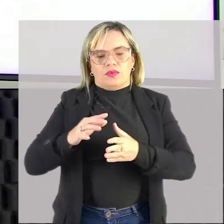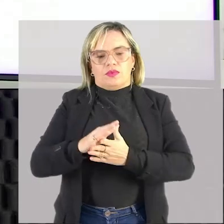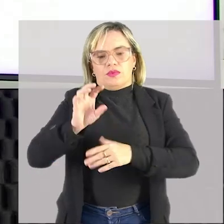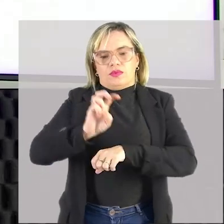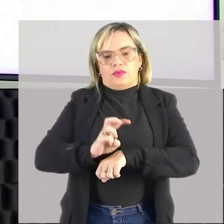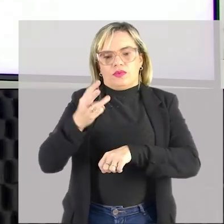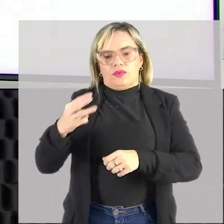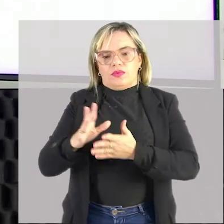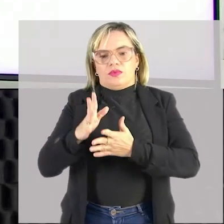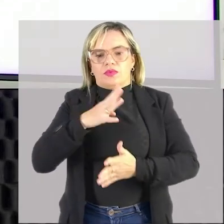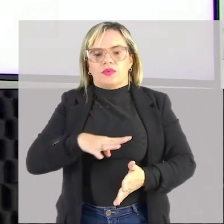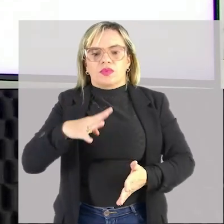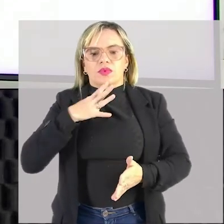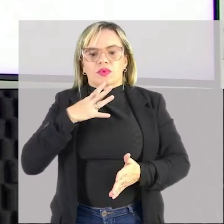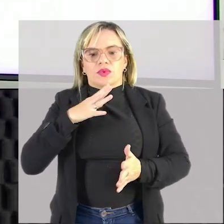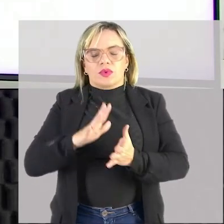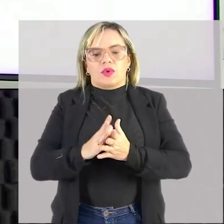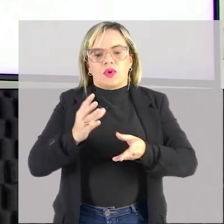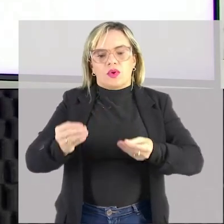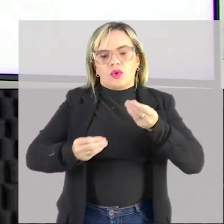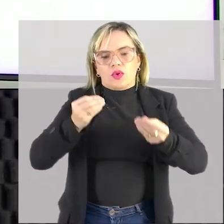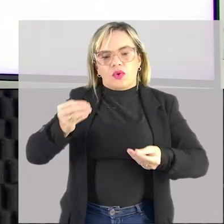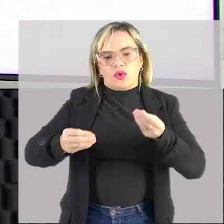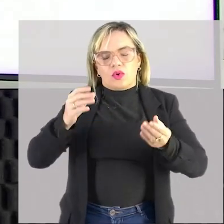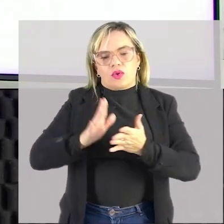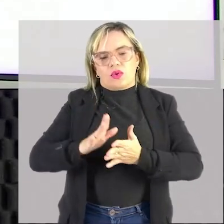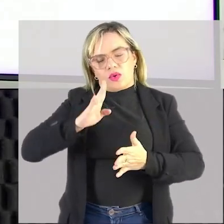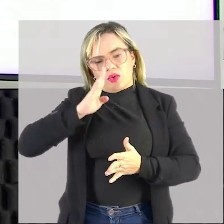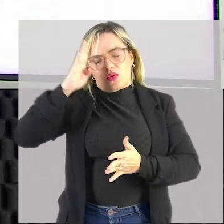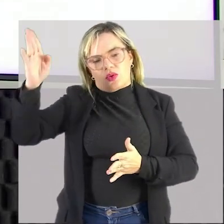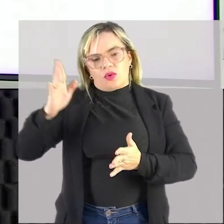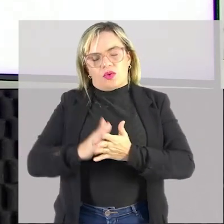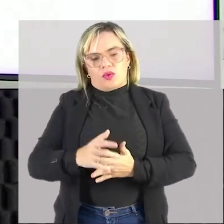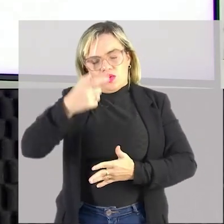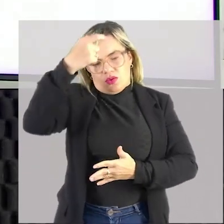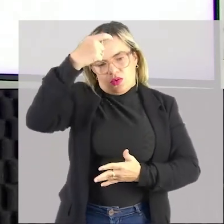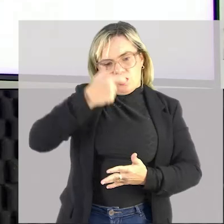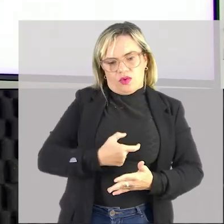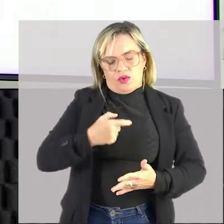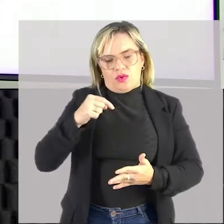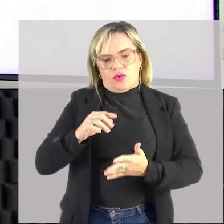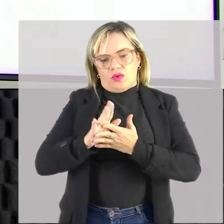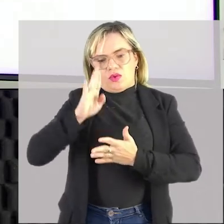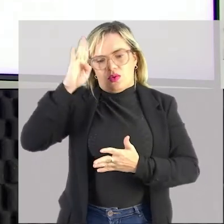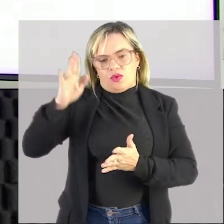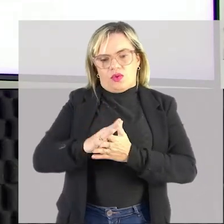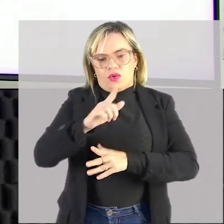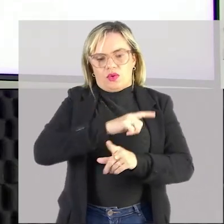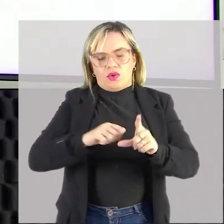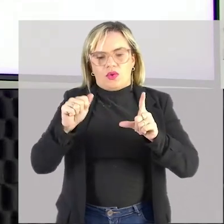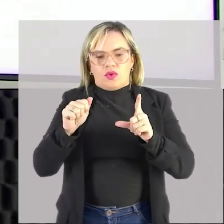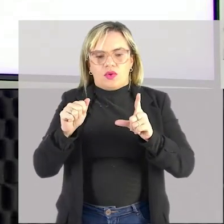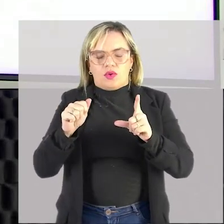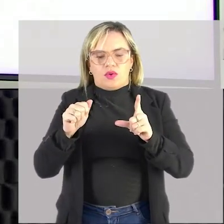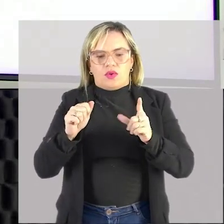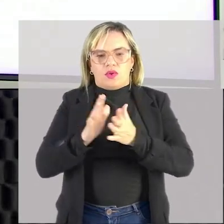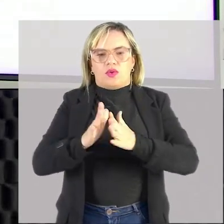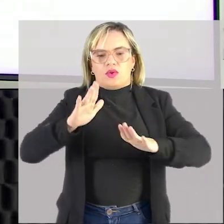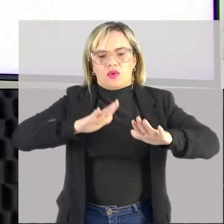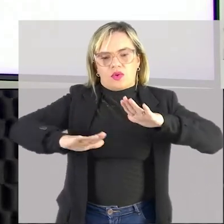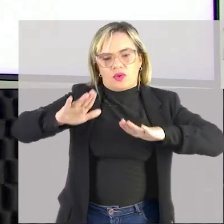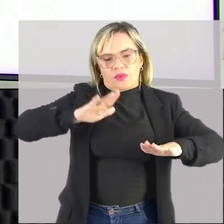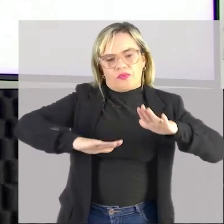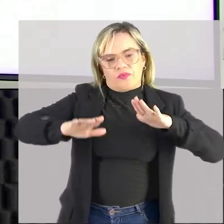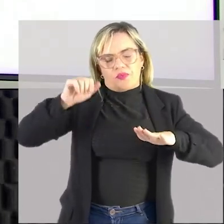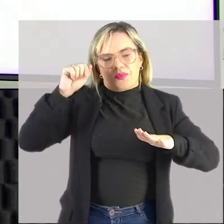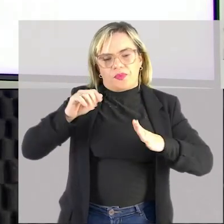Eu até dei a resposta, porque eu falei, né, um dos principais personagens nesse processo. Então, letra A fala da balaiada, gente, cuidado, né?